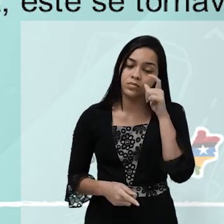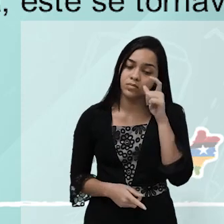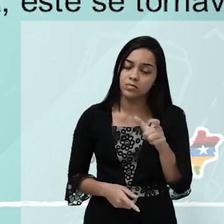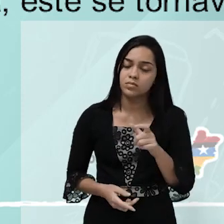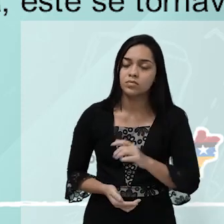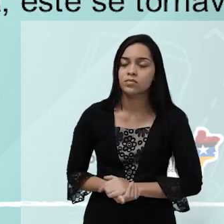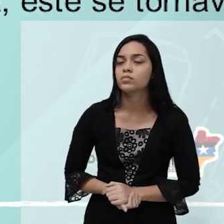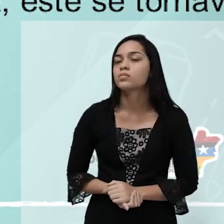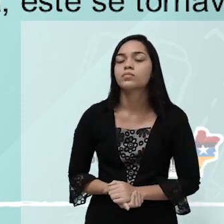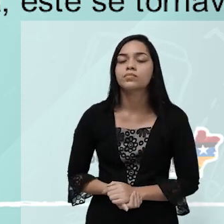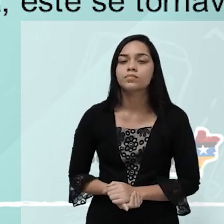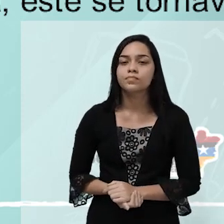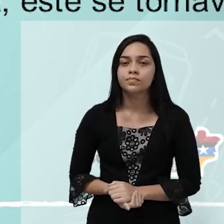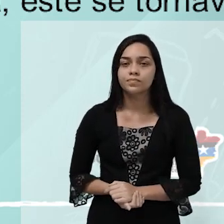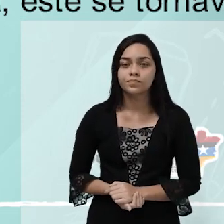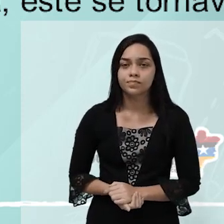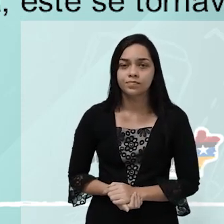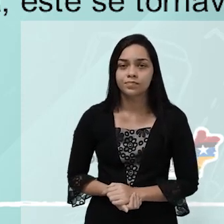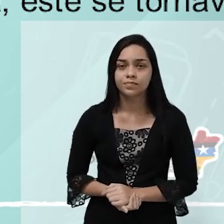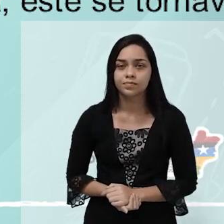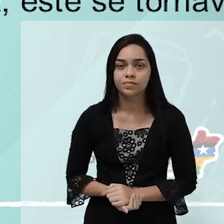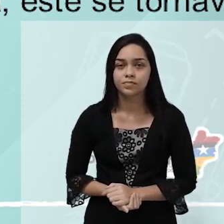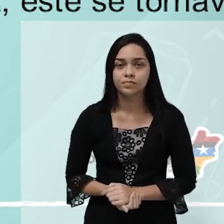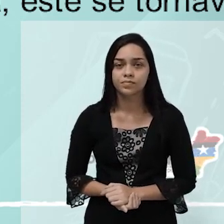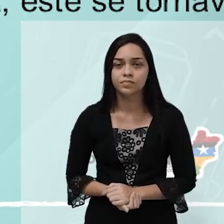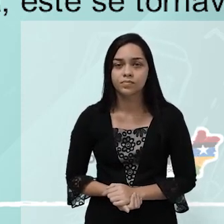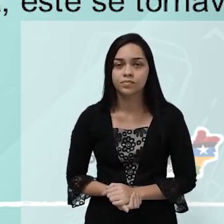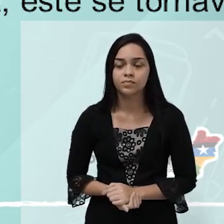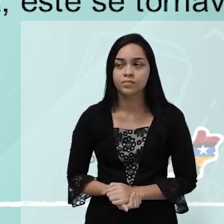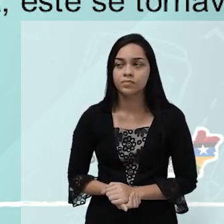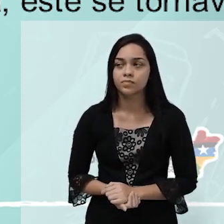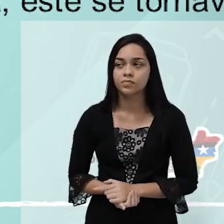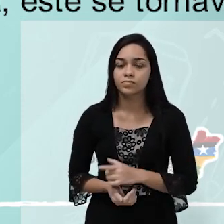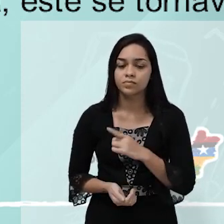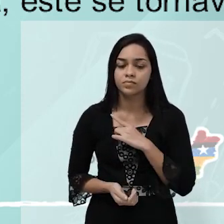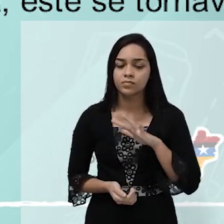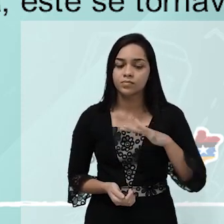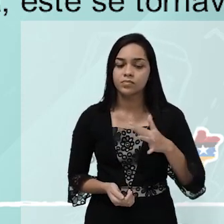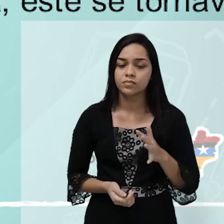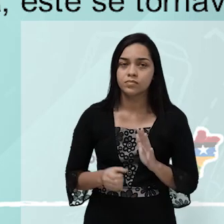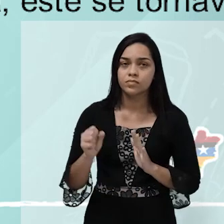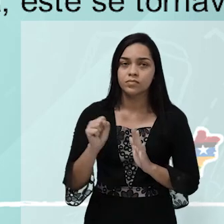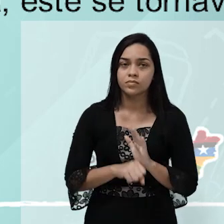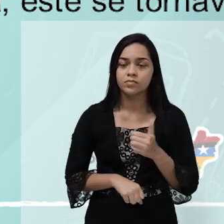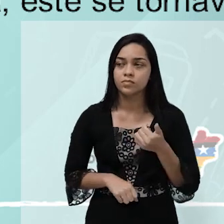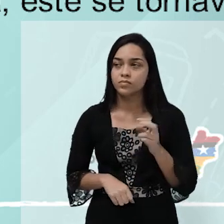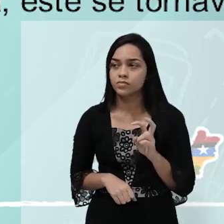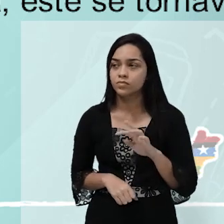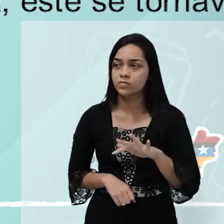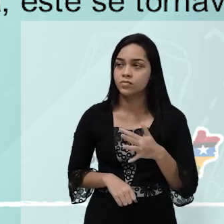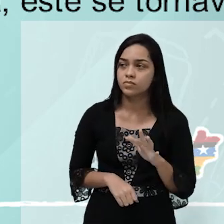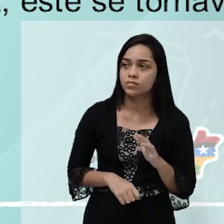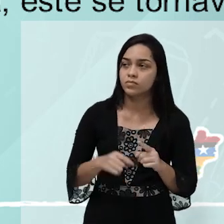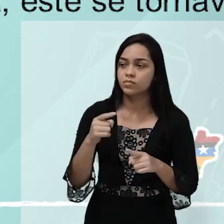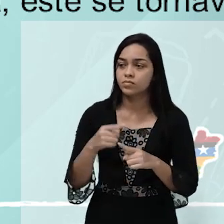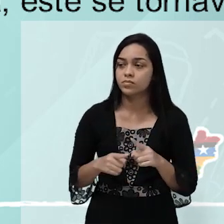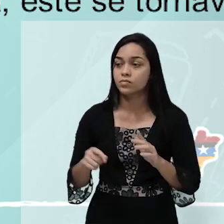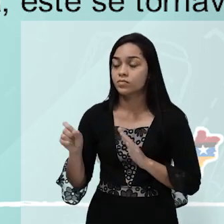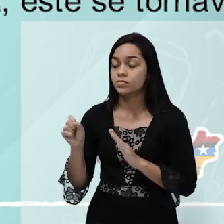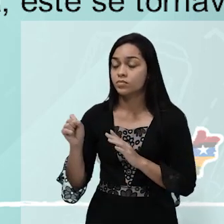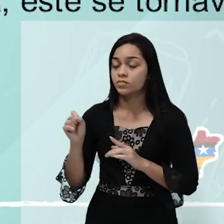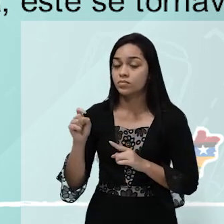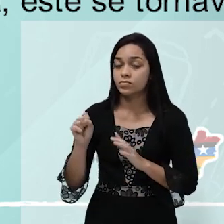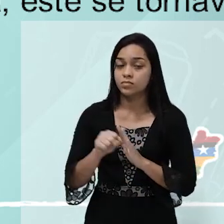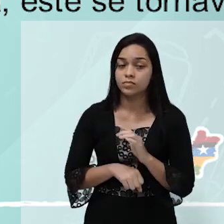o ser humano, o homem, era de interesse dessa corrente. Surgindo em meados do século XV, lá pela metade do século